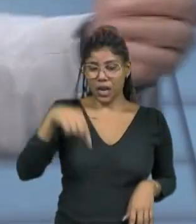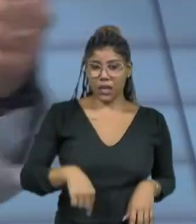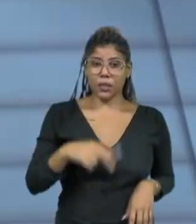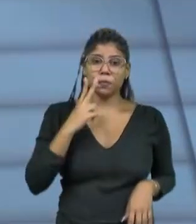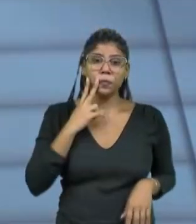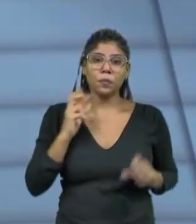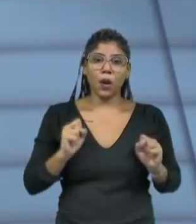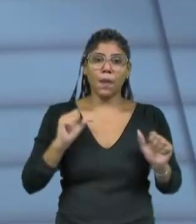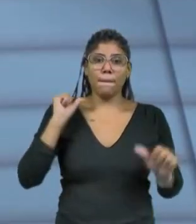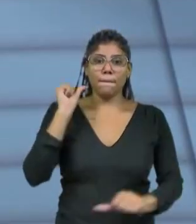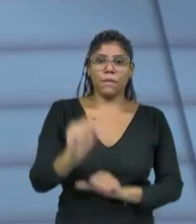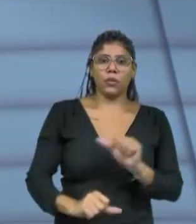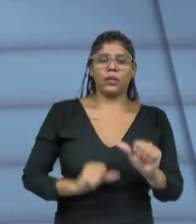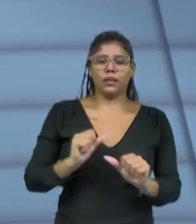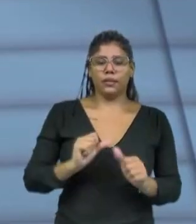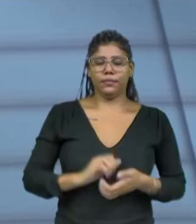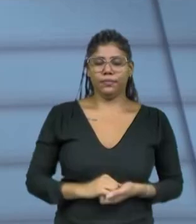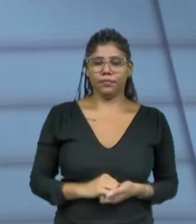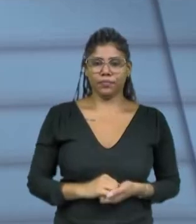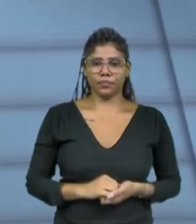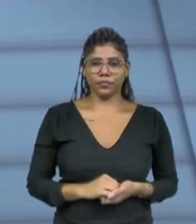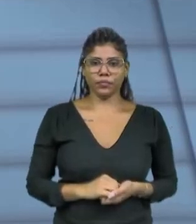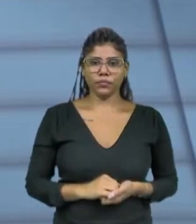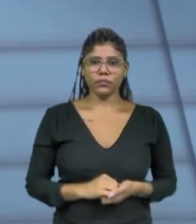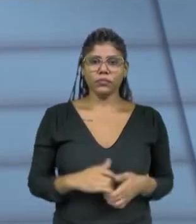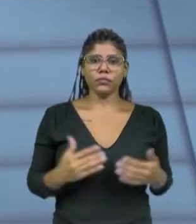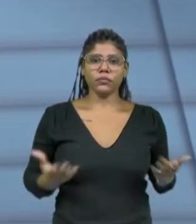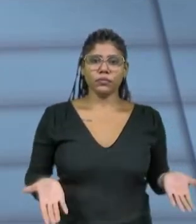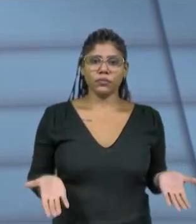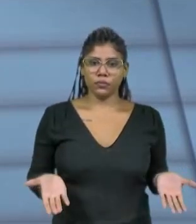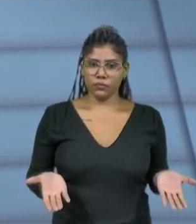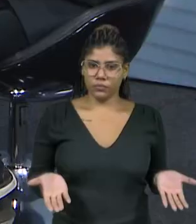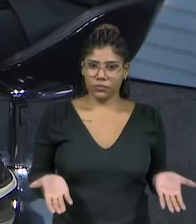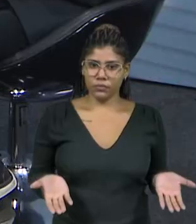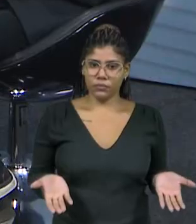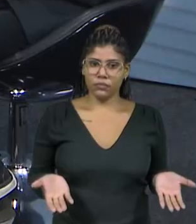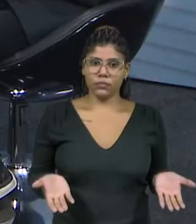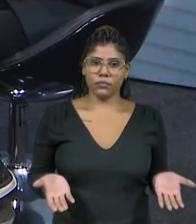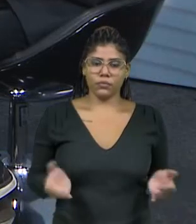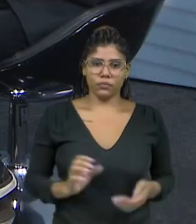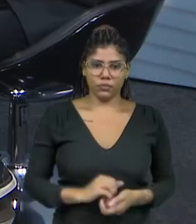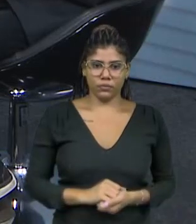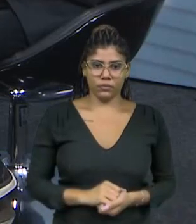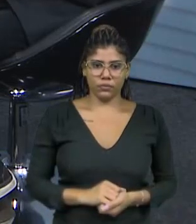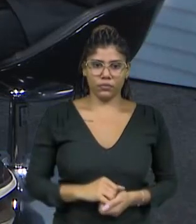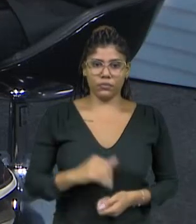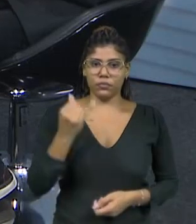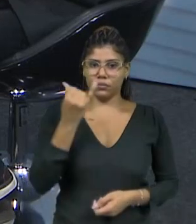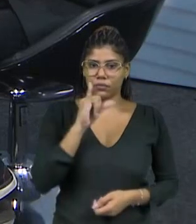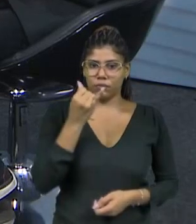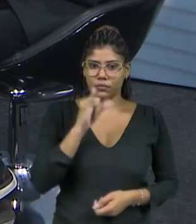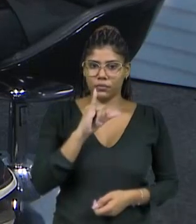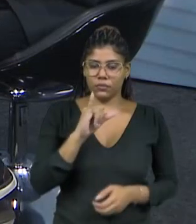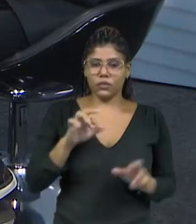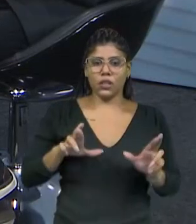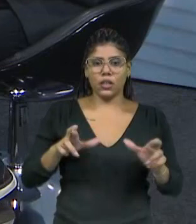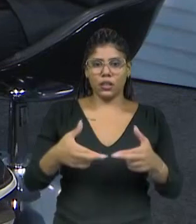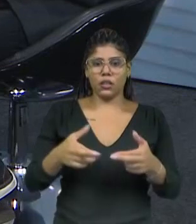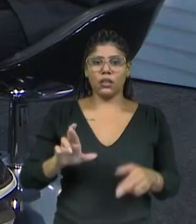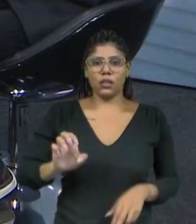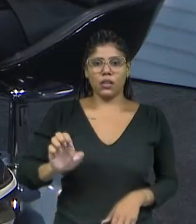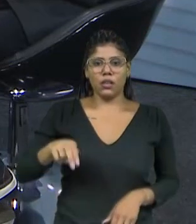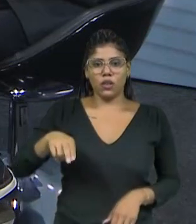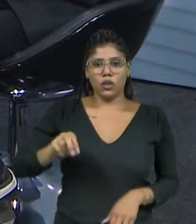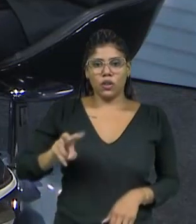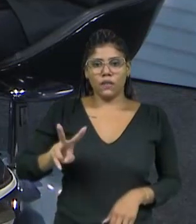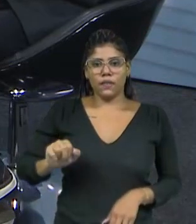podem mudar essa realidade, inclusive. Quais são? Uma coisa concreta. Concreta. Quais são? Energias renováveis é uma delas. Por que energias